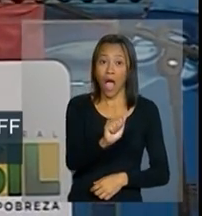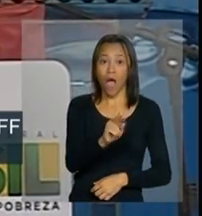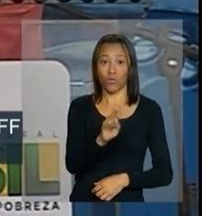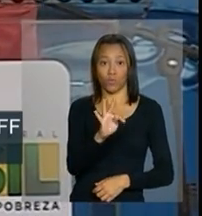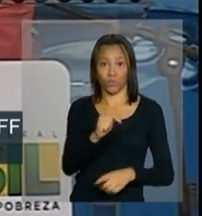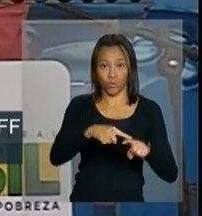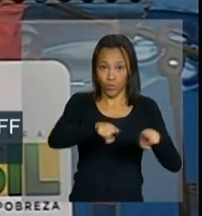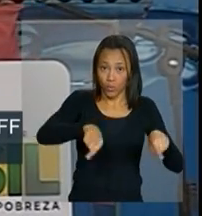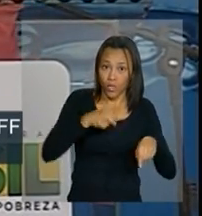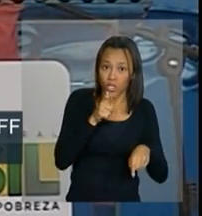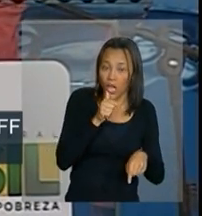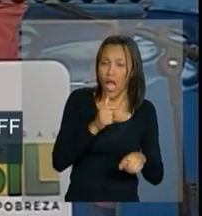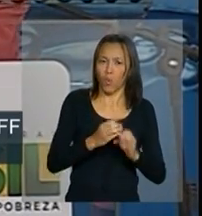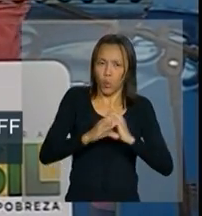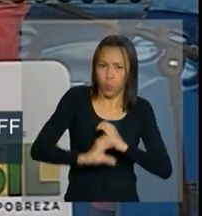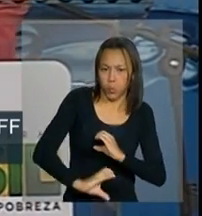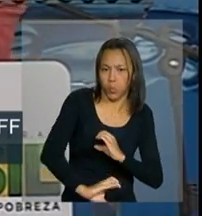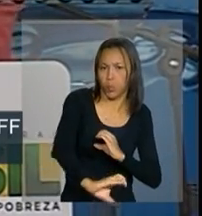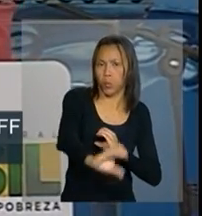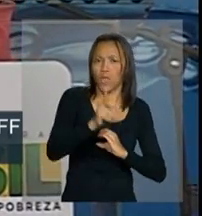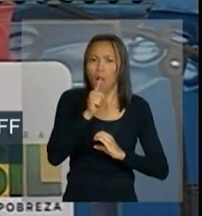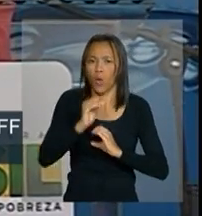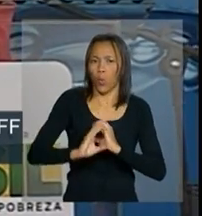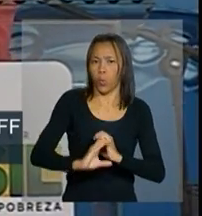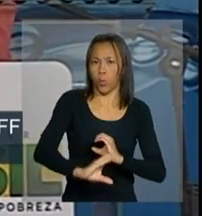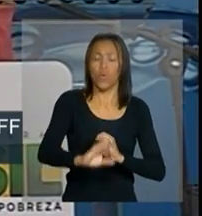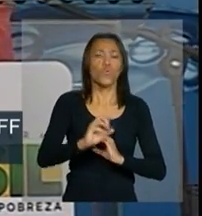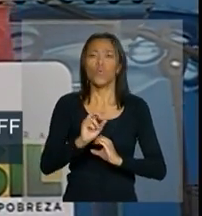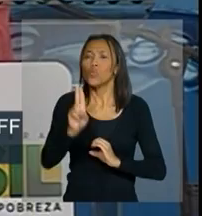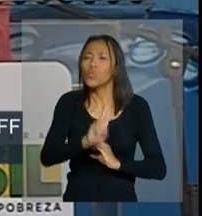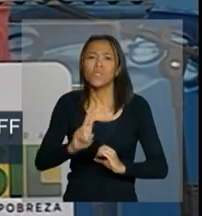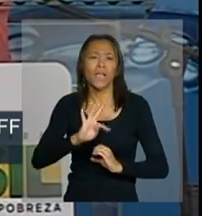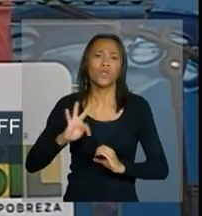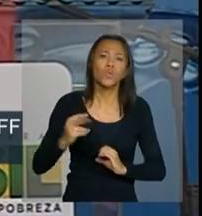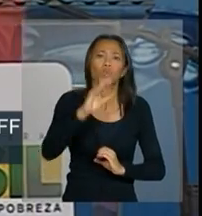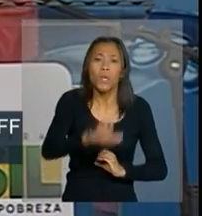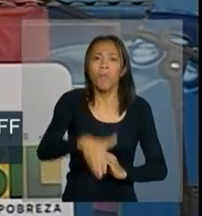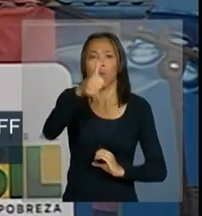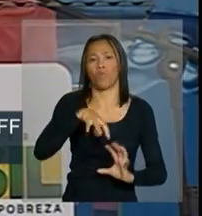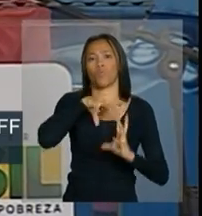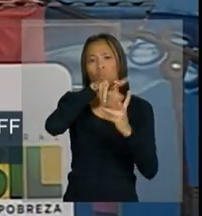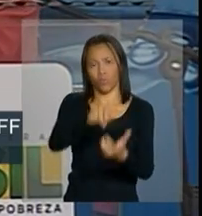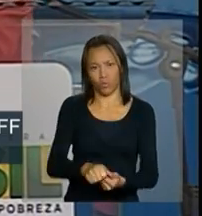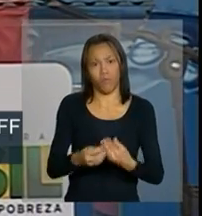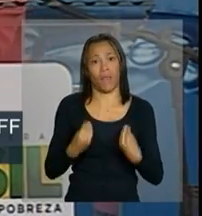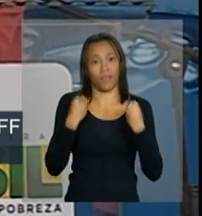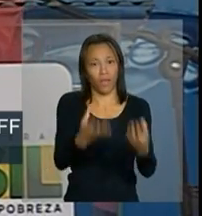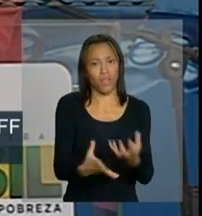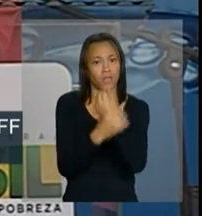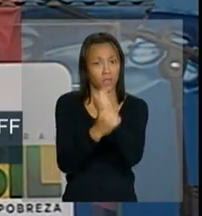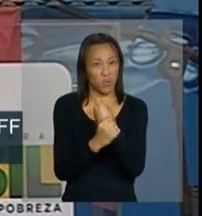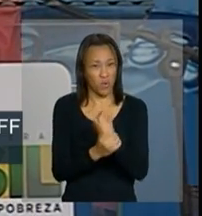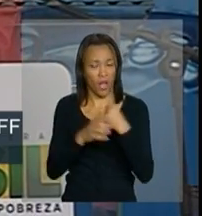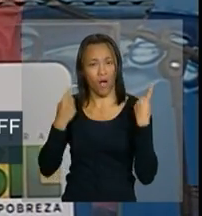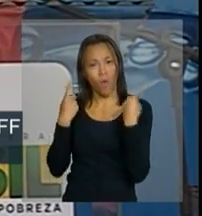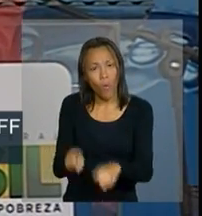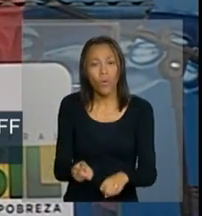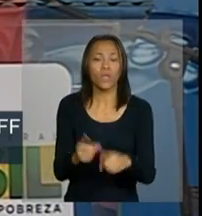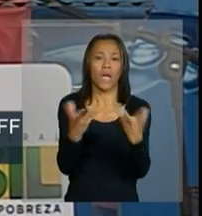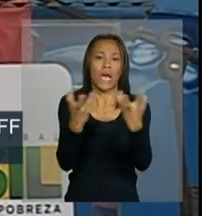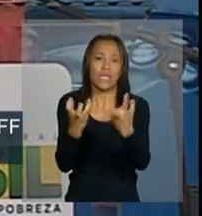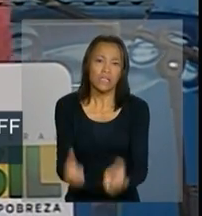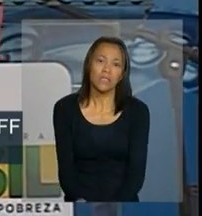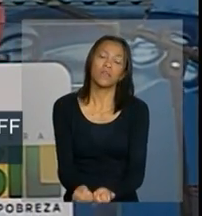irrigação, nós vamos usar do que há de melhor no mundo para garantir que o combate à seca